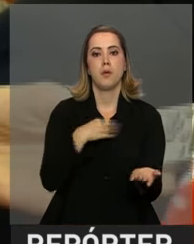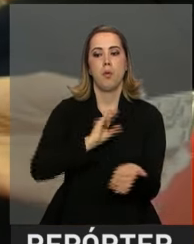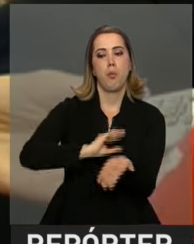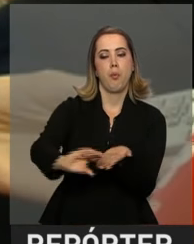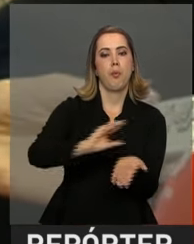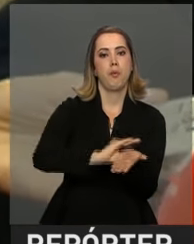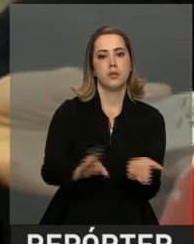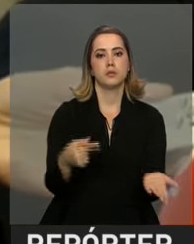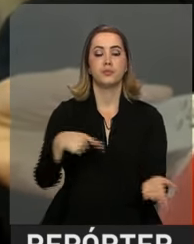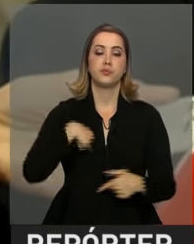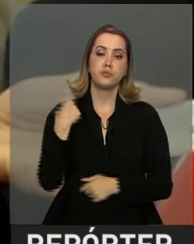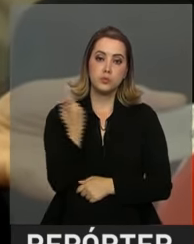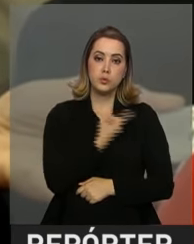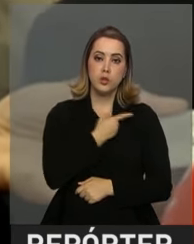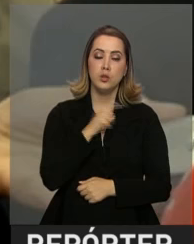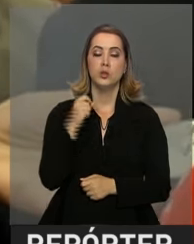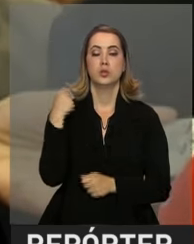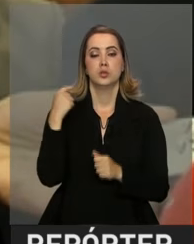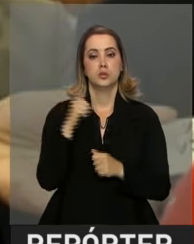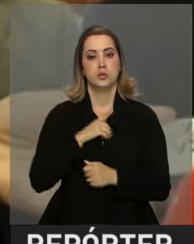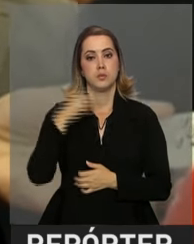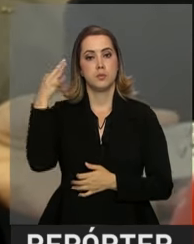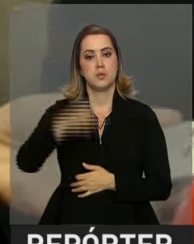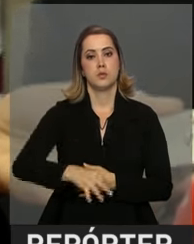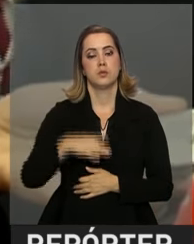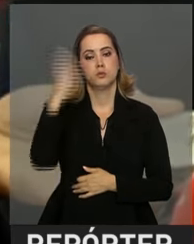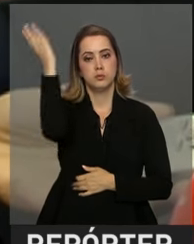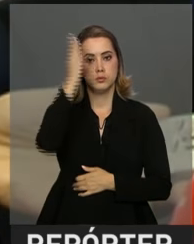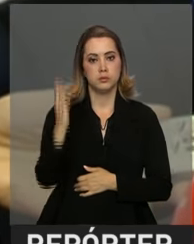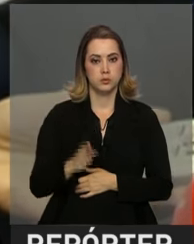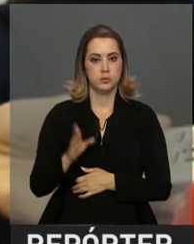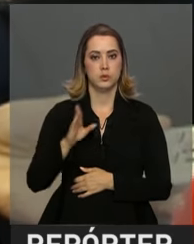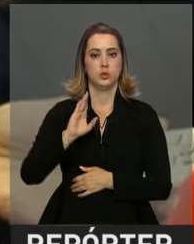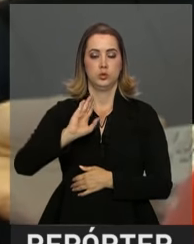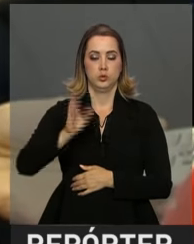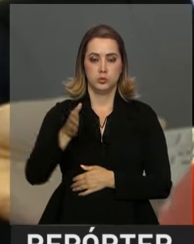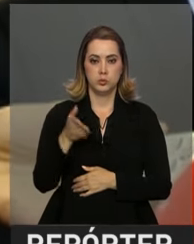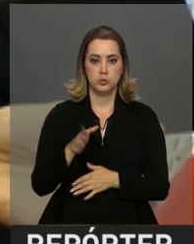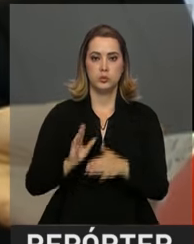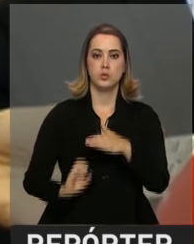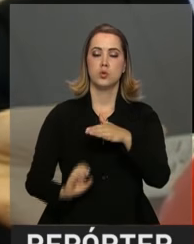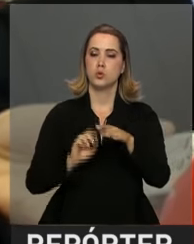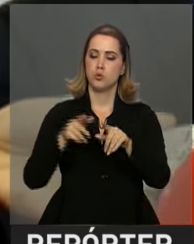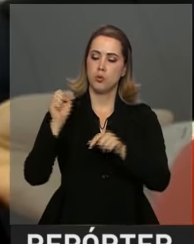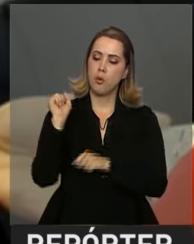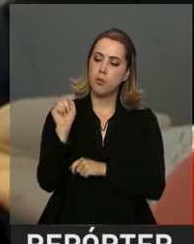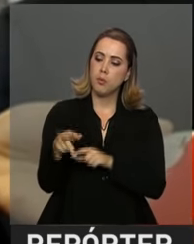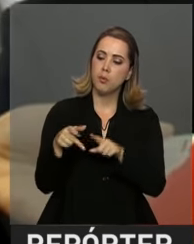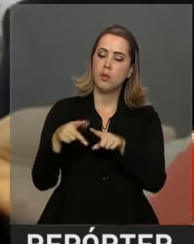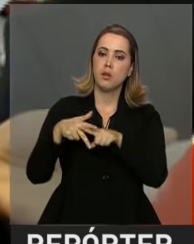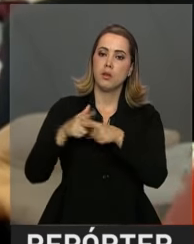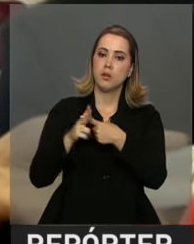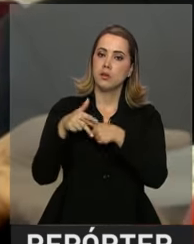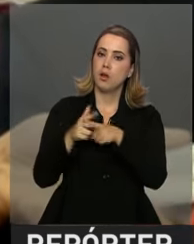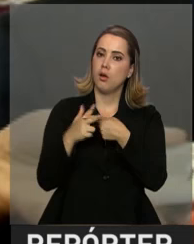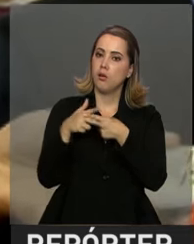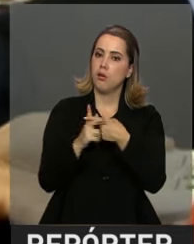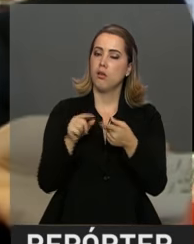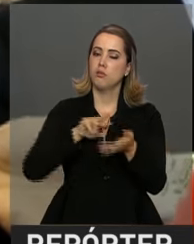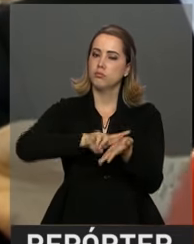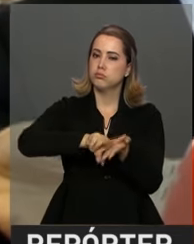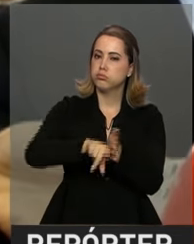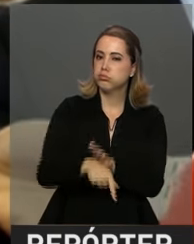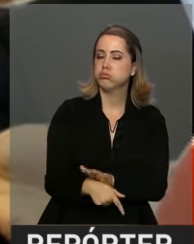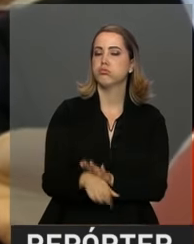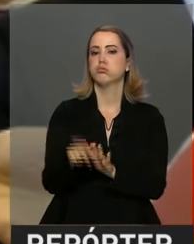cuide. Então nós temos certeza que o Brasil, na medida que nós implementamos algumas reformas que nós estamos implementando uma